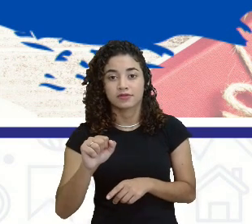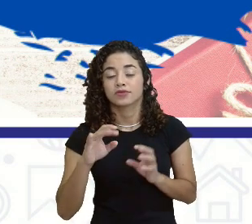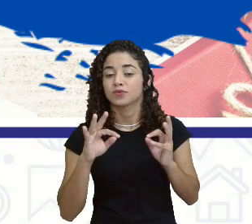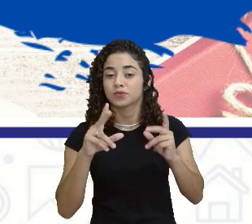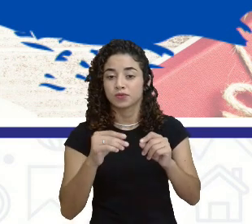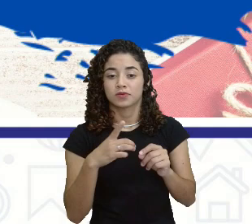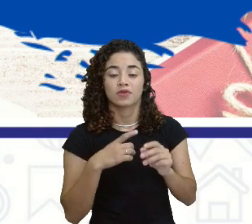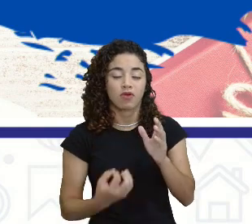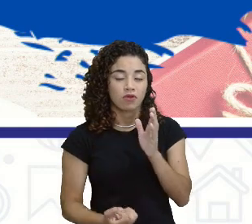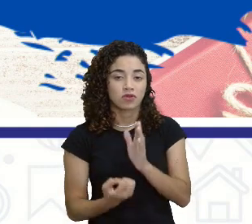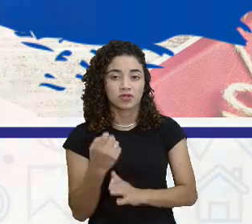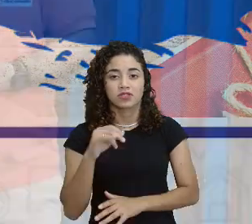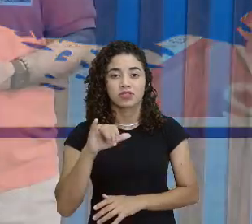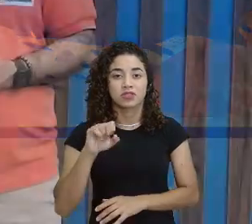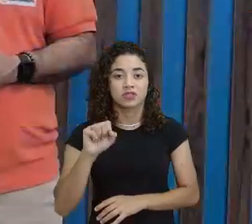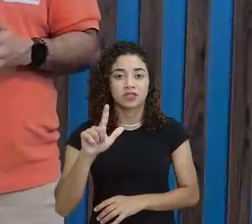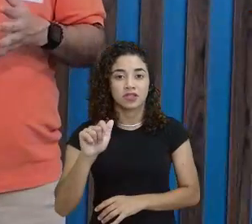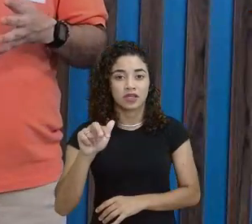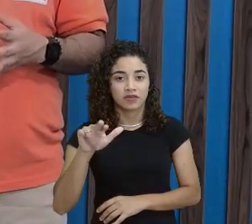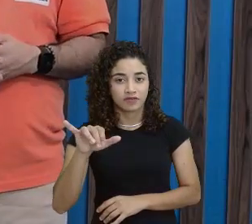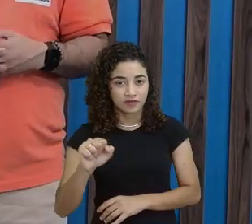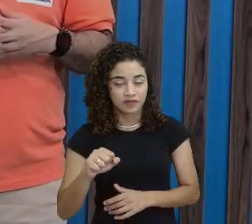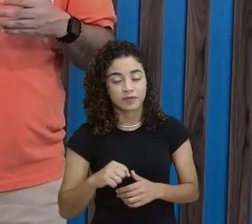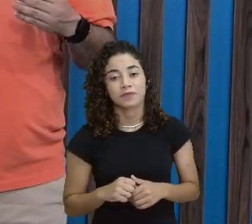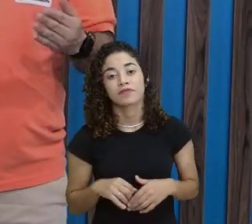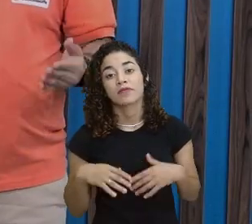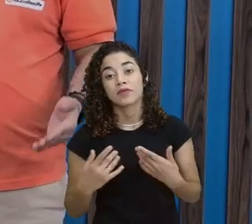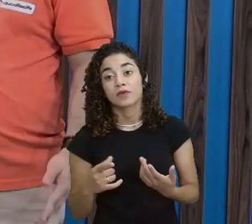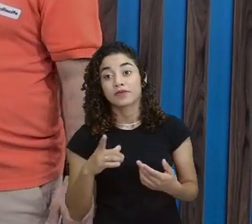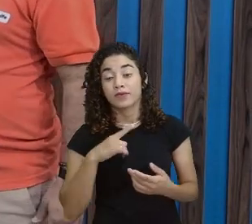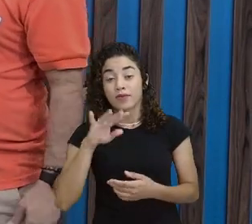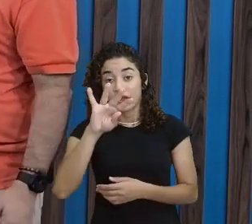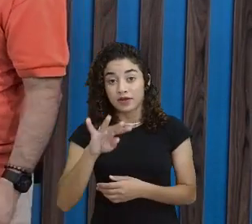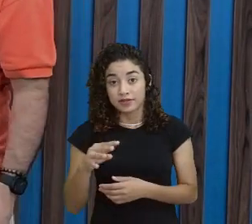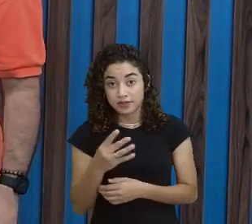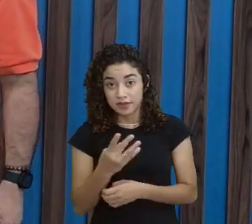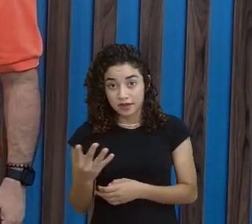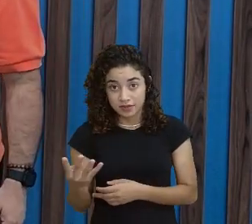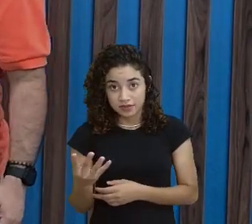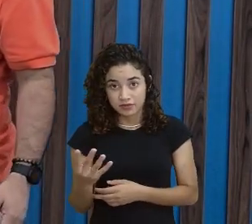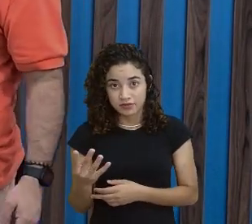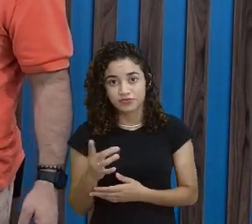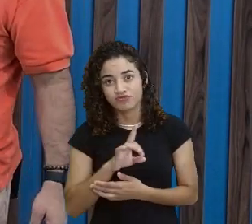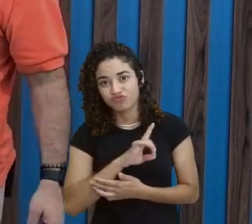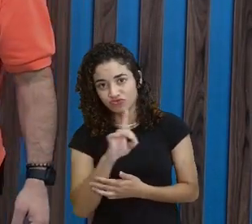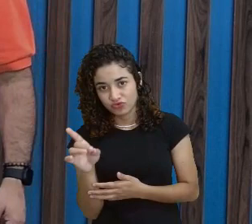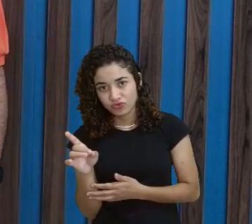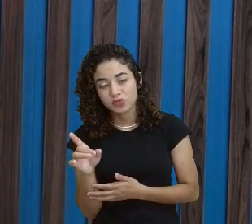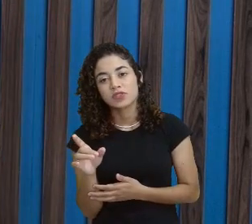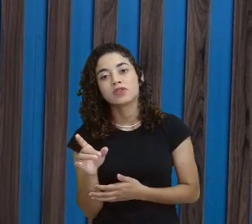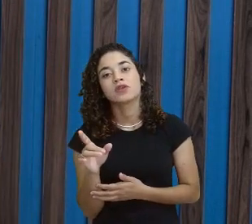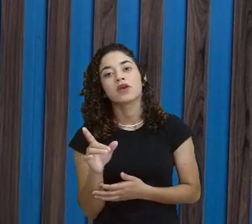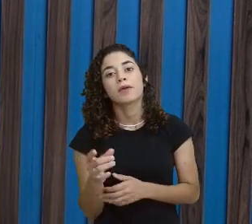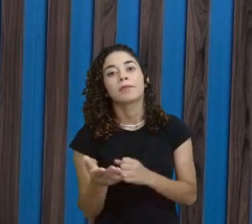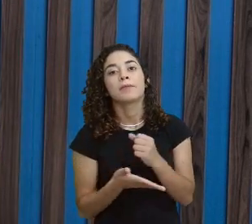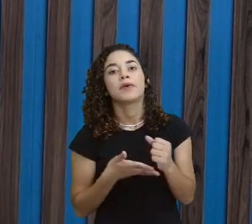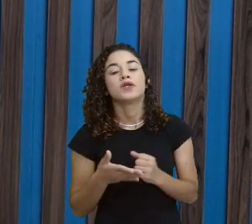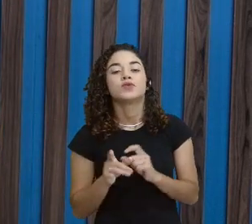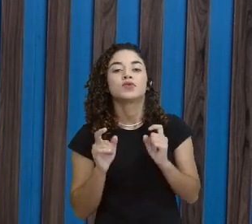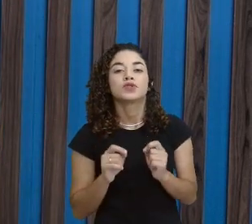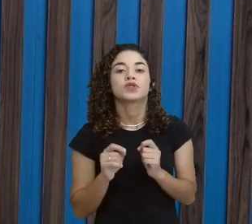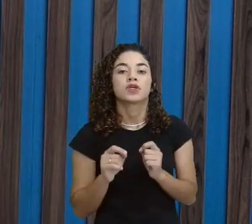né? E os países ortodoxos, cujos calendários, né, eram baseados no